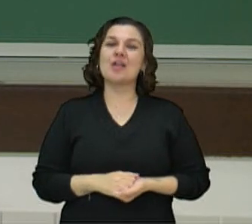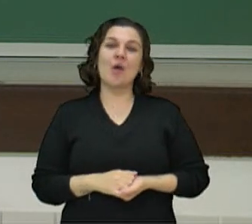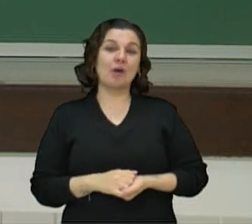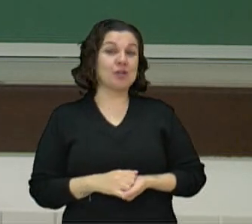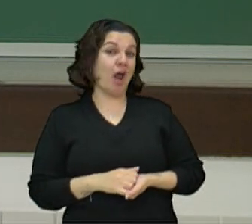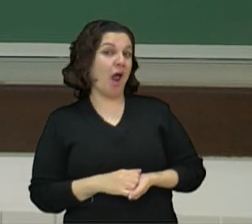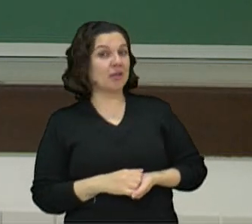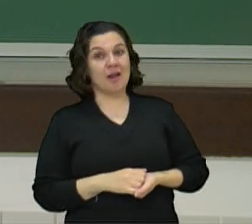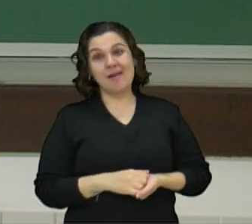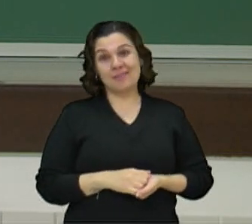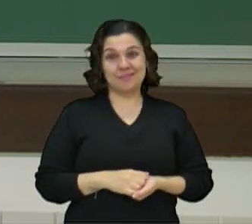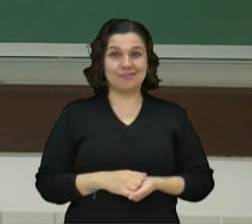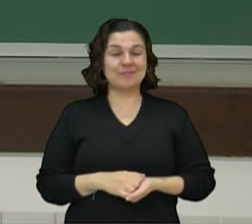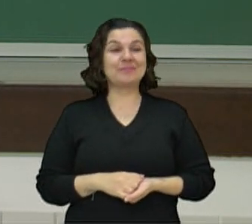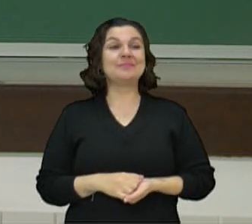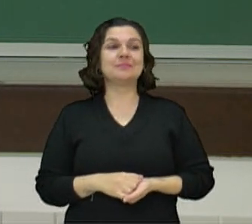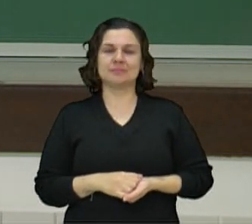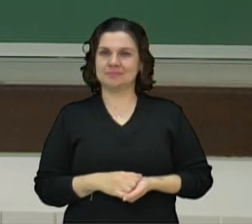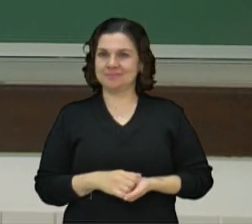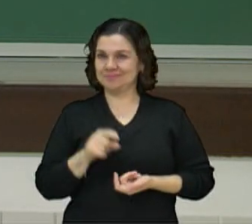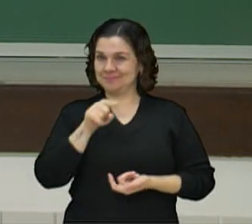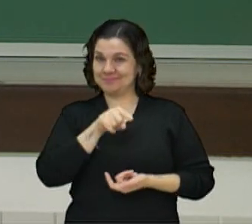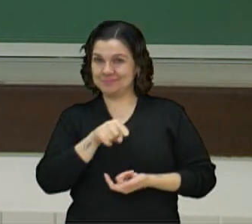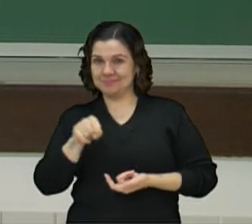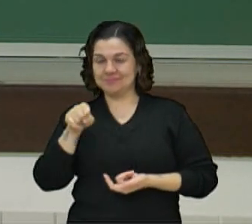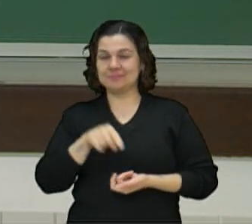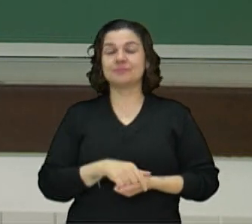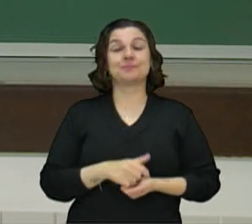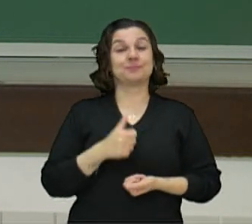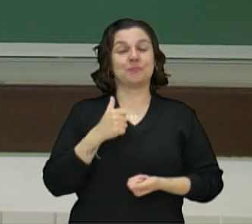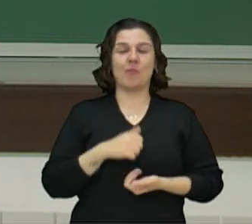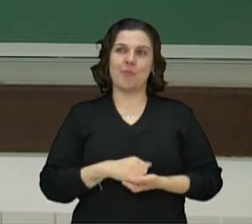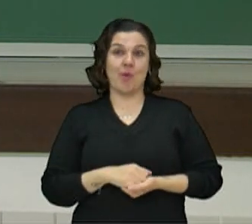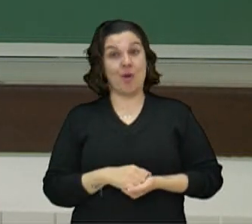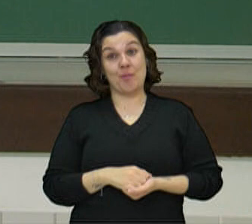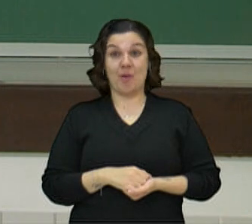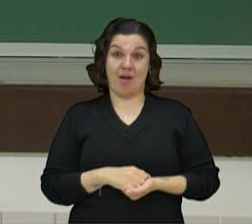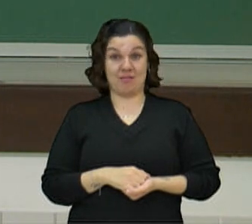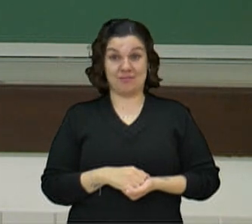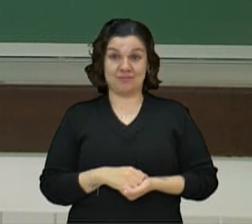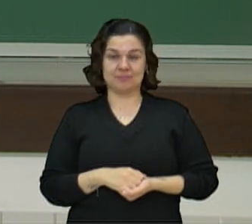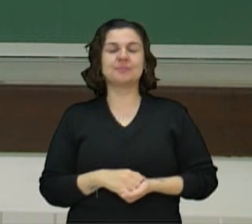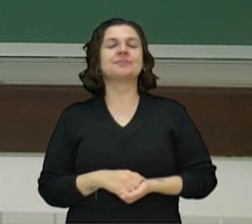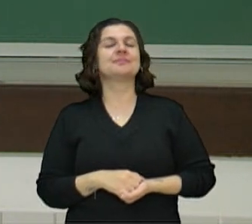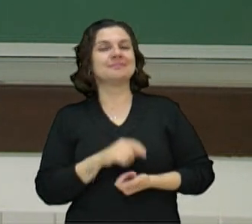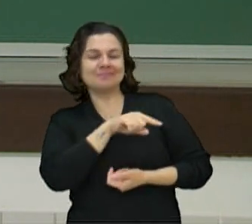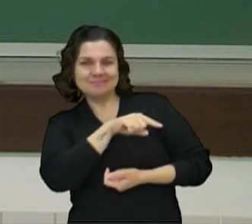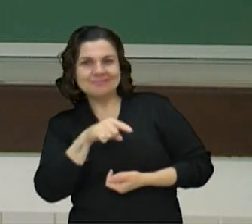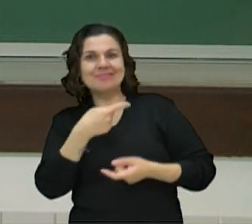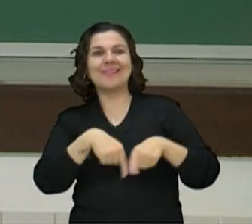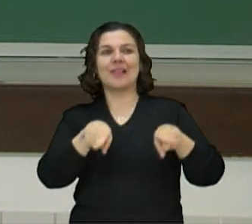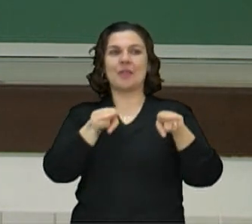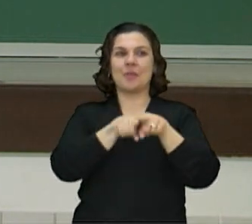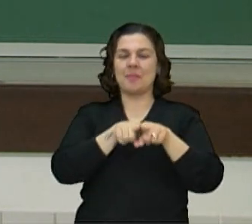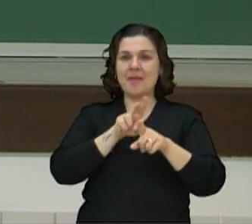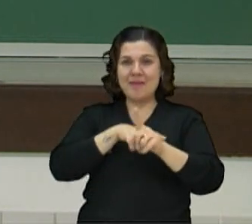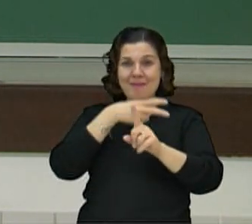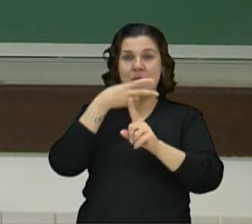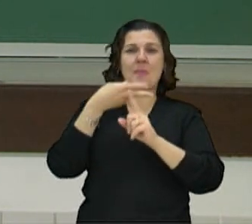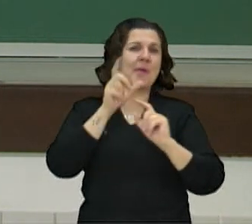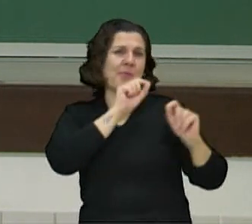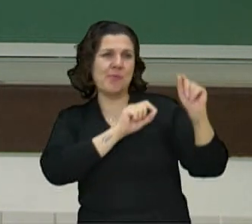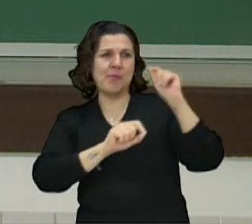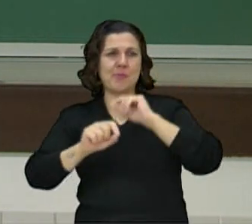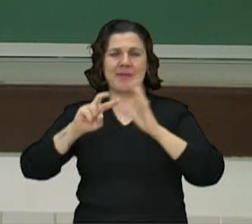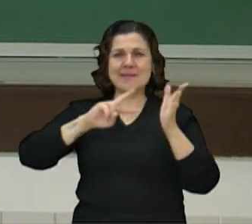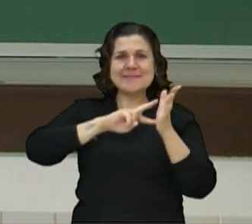Way of Life. Treina aí. American Way of Life. E ainda, o que isso